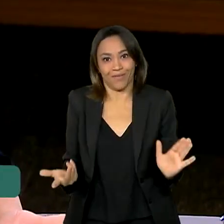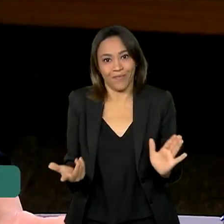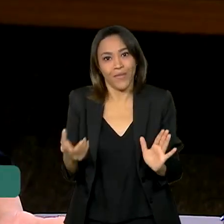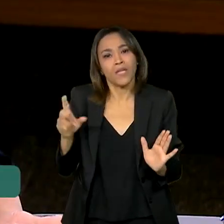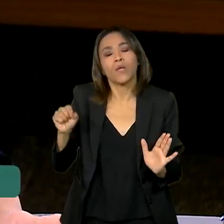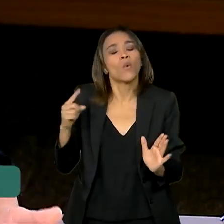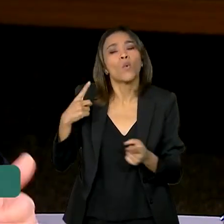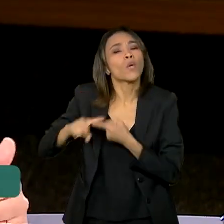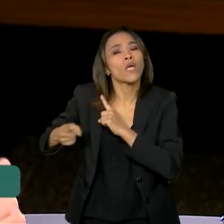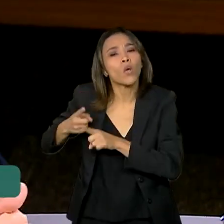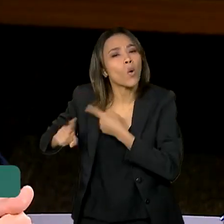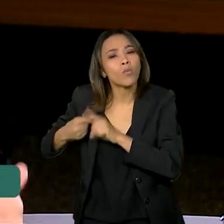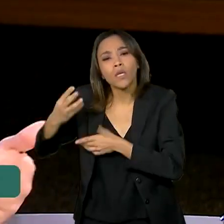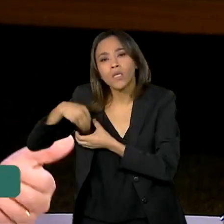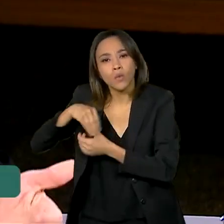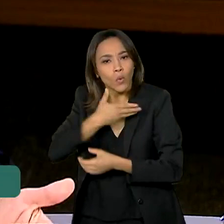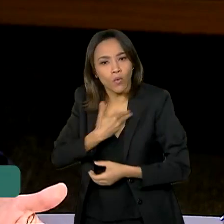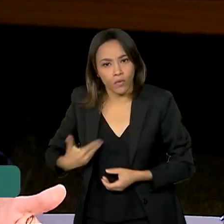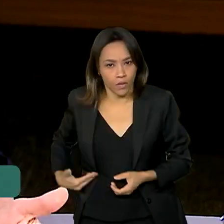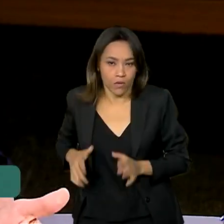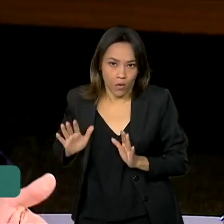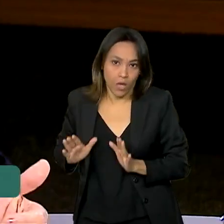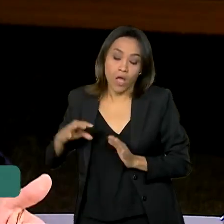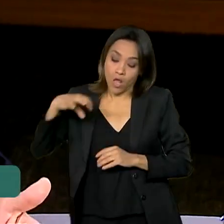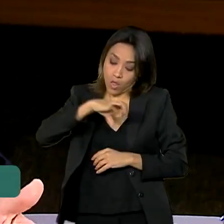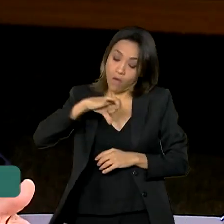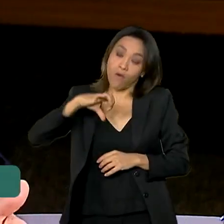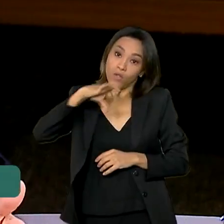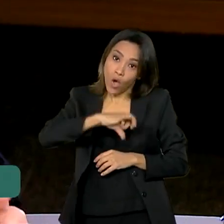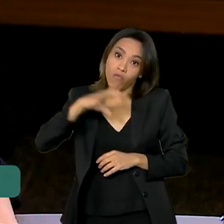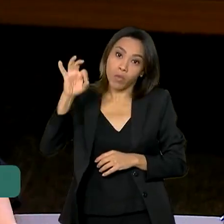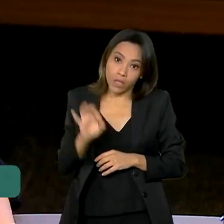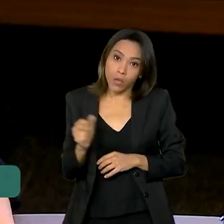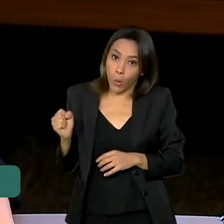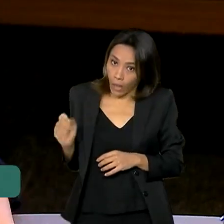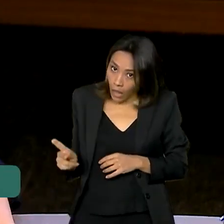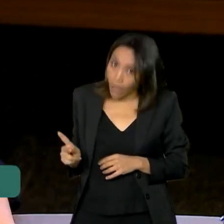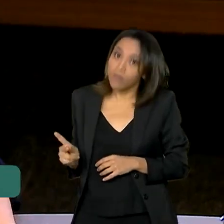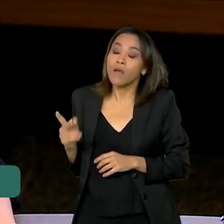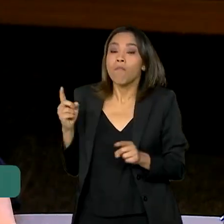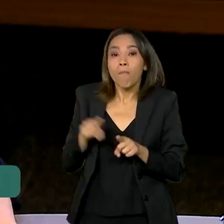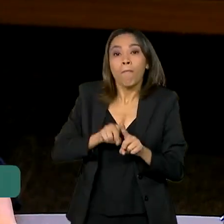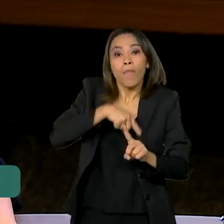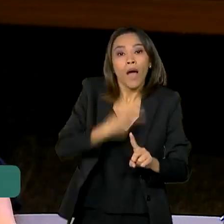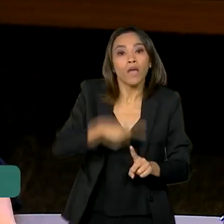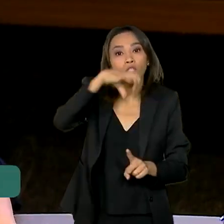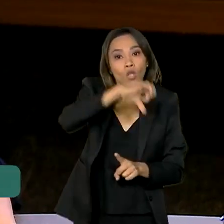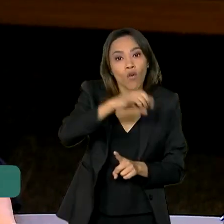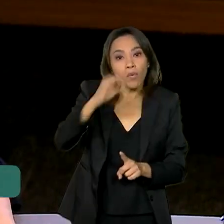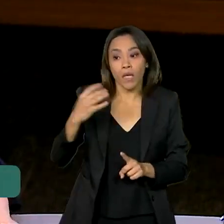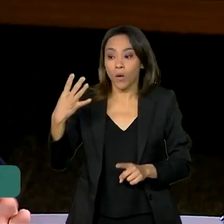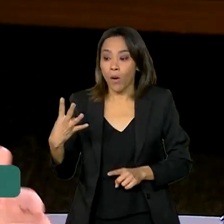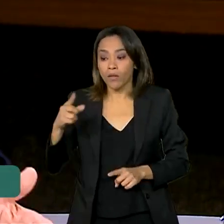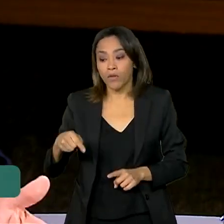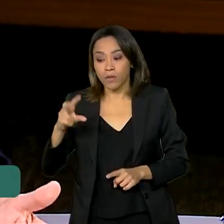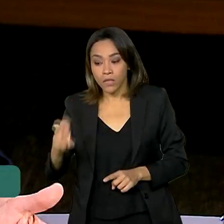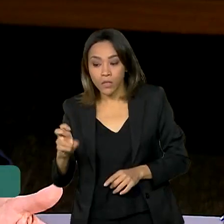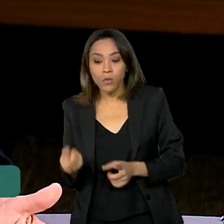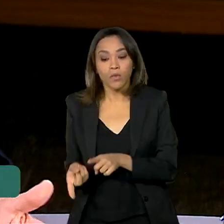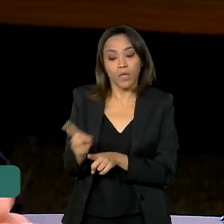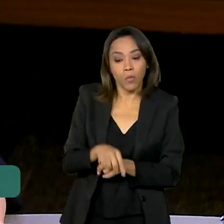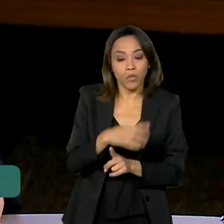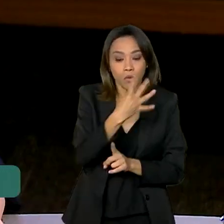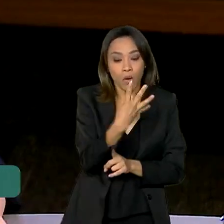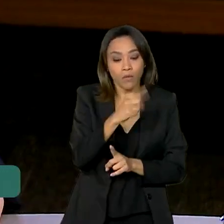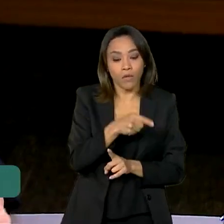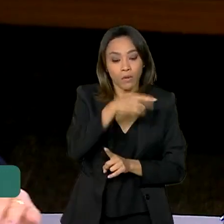pactuado inicialmente dentro do governo, então, que além dos 9%, a gente garantiria mais 9%, né, 4,5% ao longo do mandato do